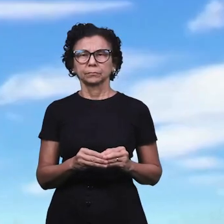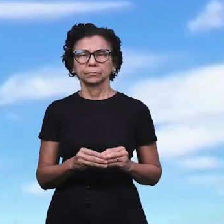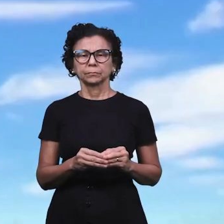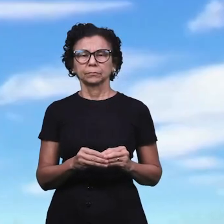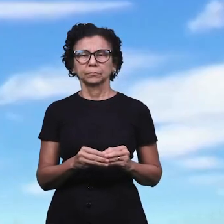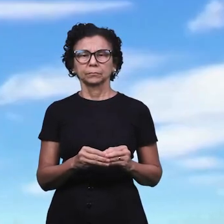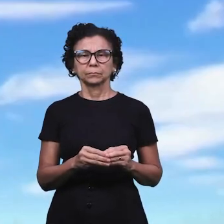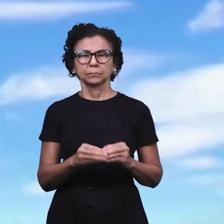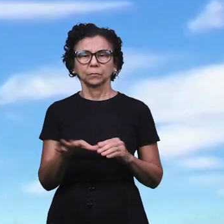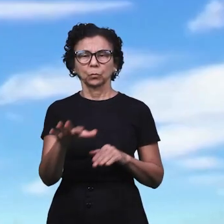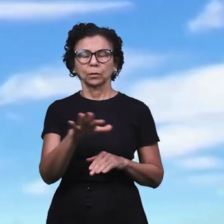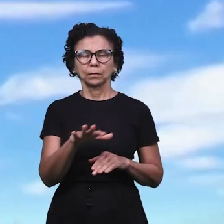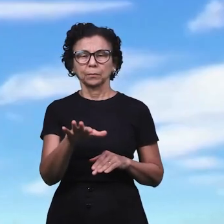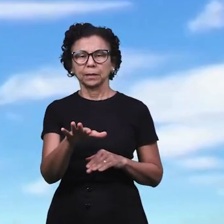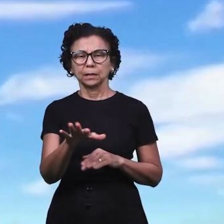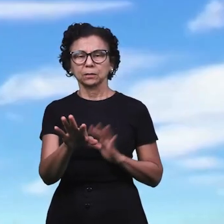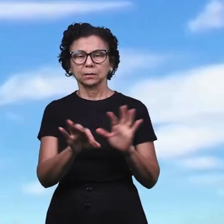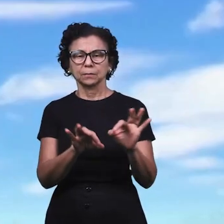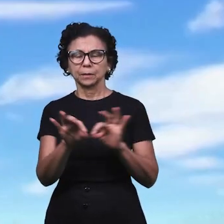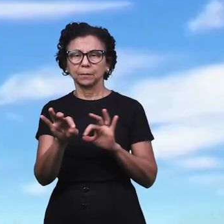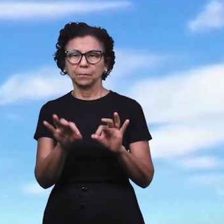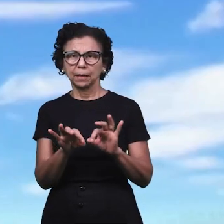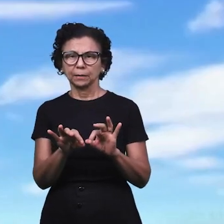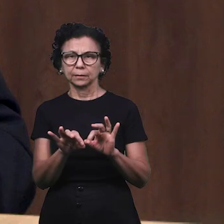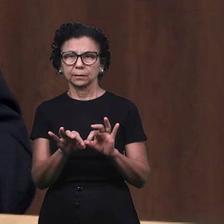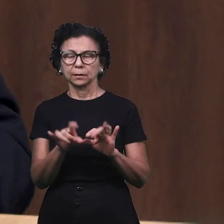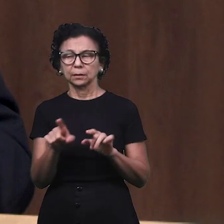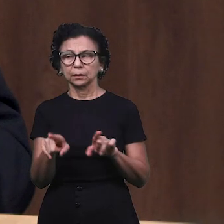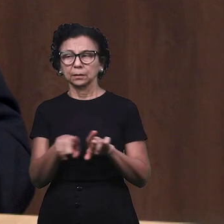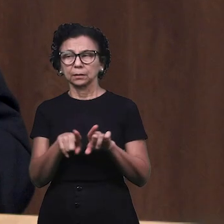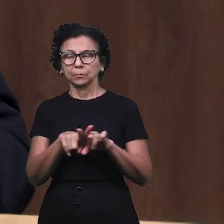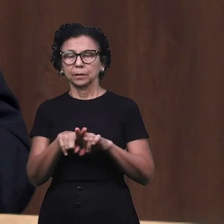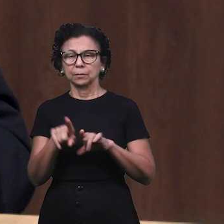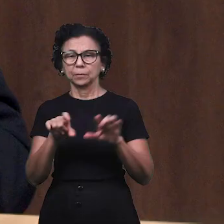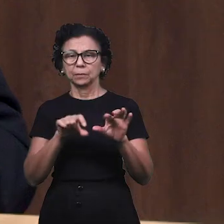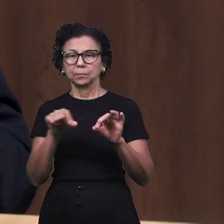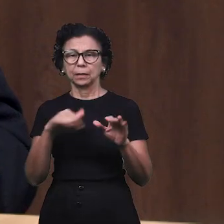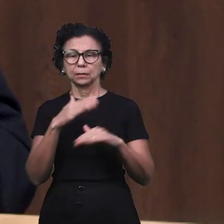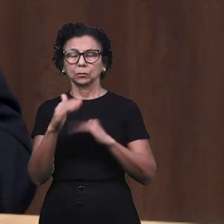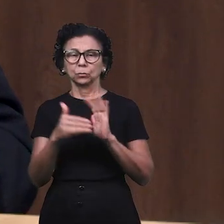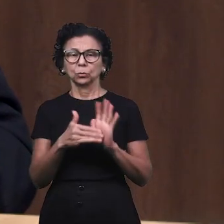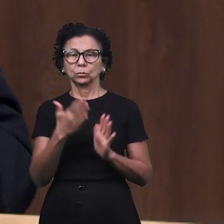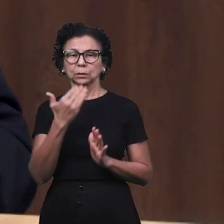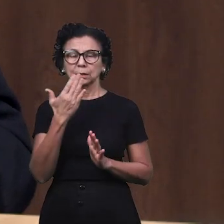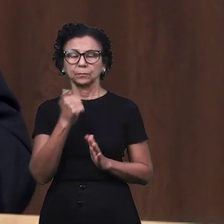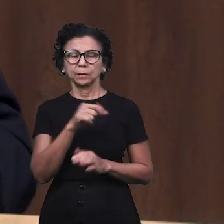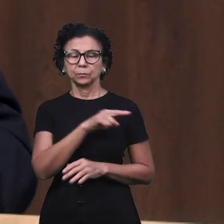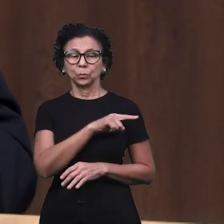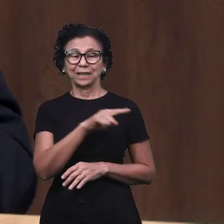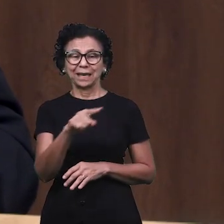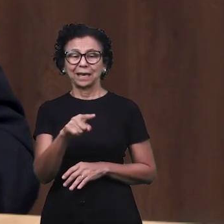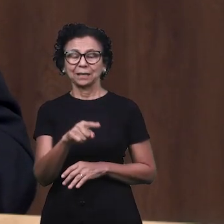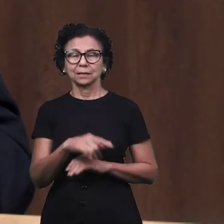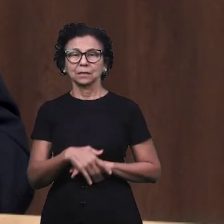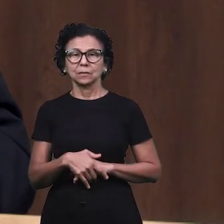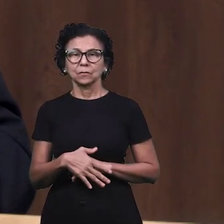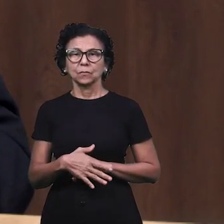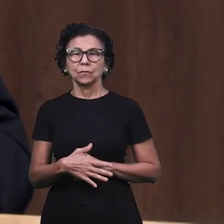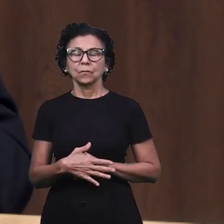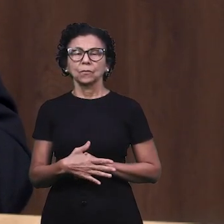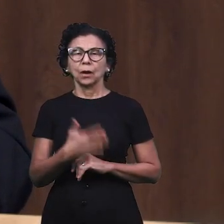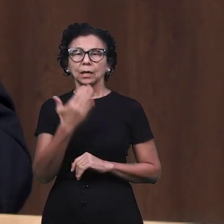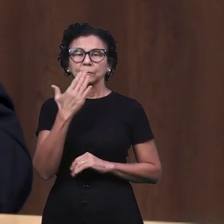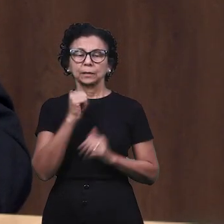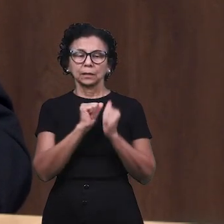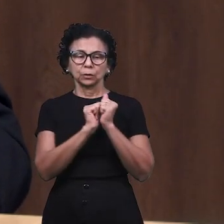estes varões comerão comigo ao meio-dia. E essa expressão prepara tudo, ela está no Novo Testamento,